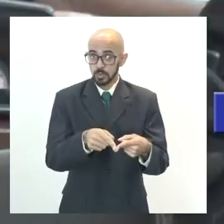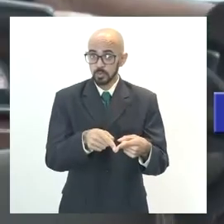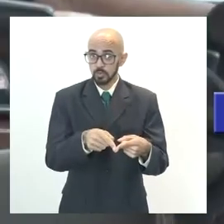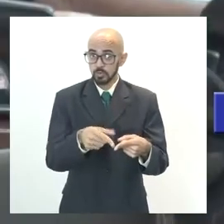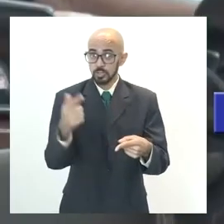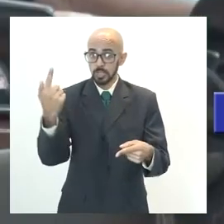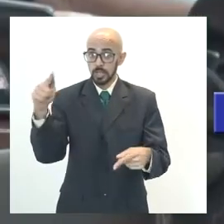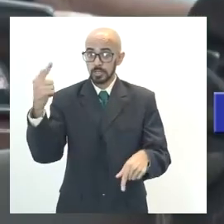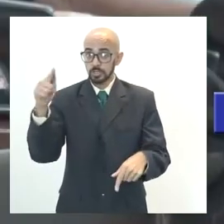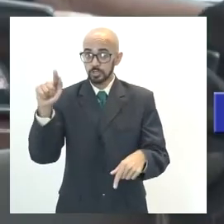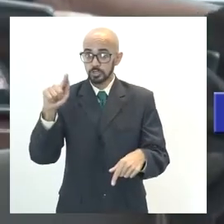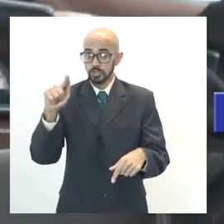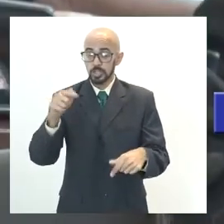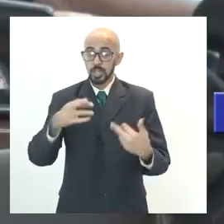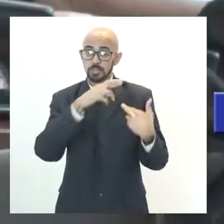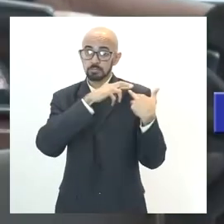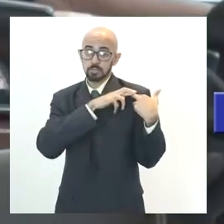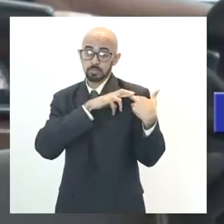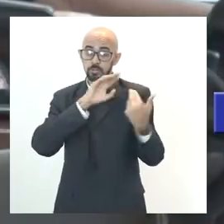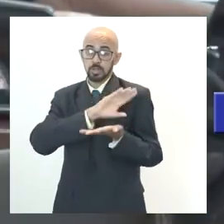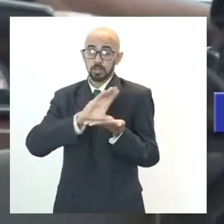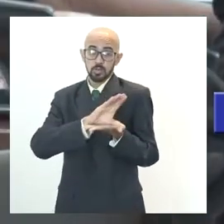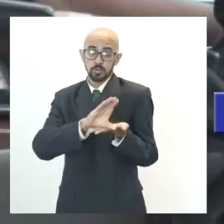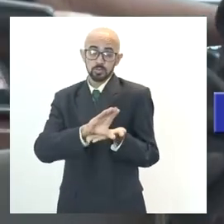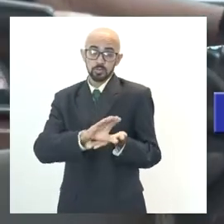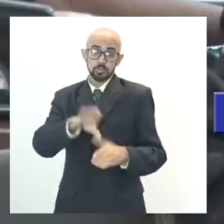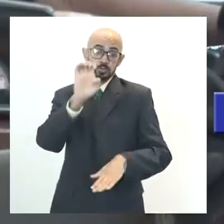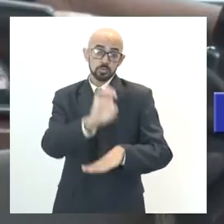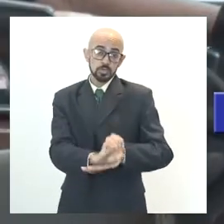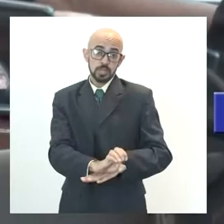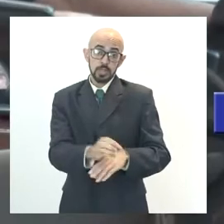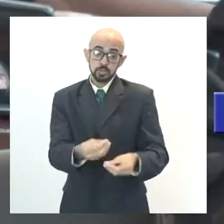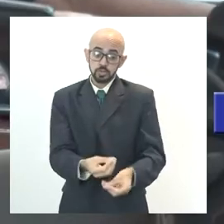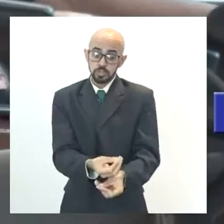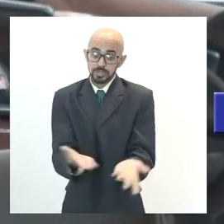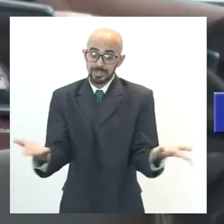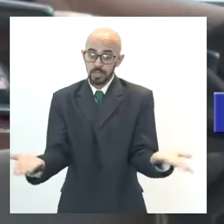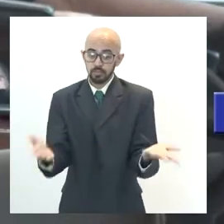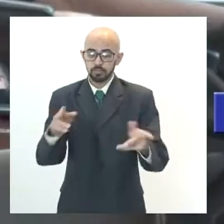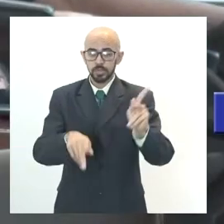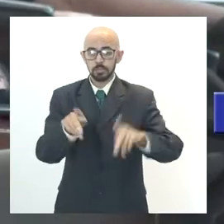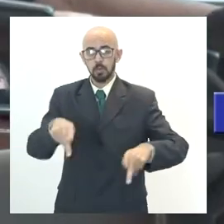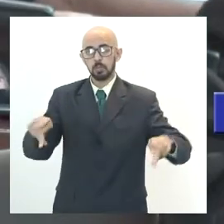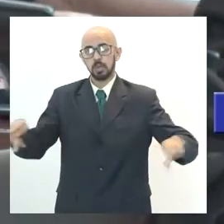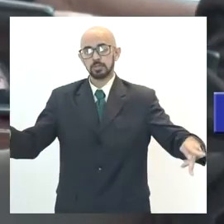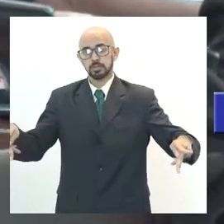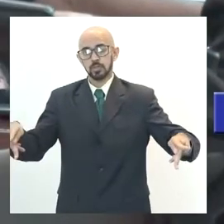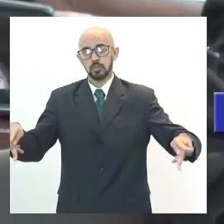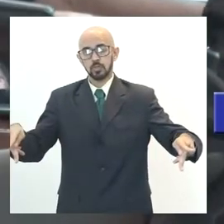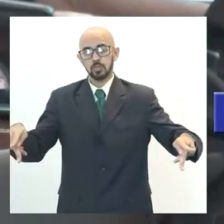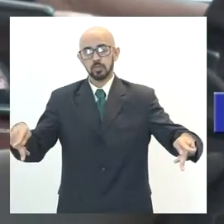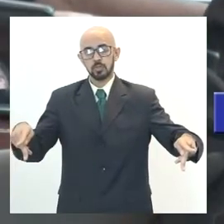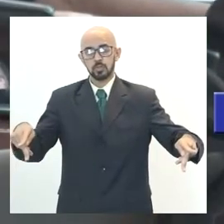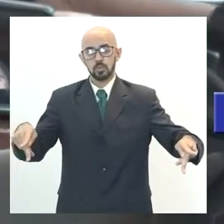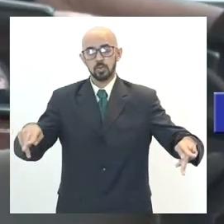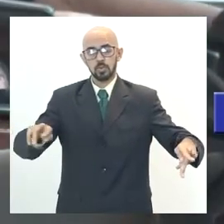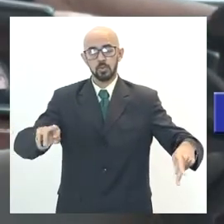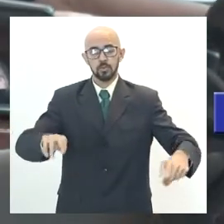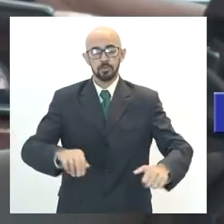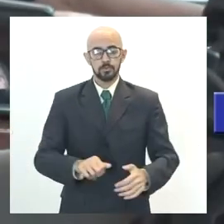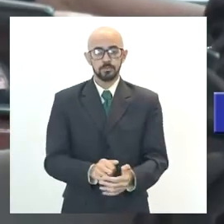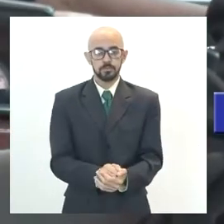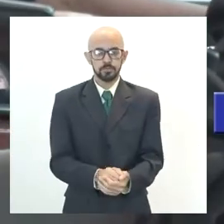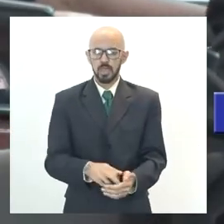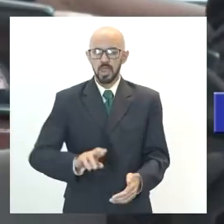responsabilidade constitucional do Estado de servir a sua população e não é suas avaliações